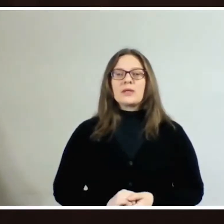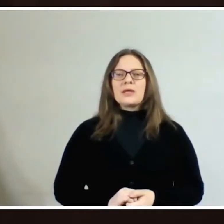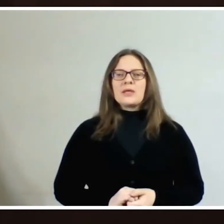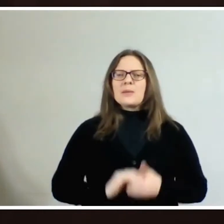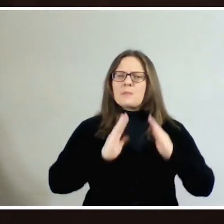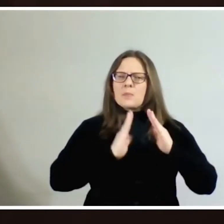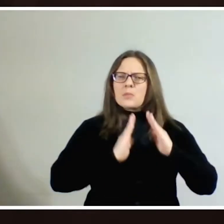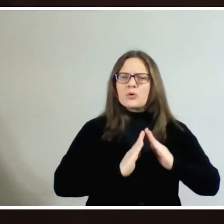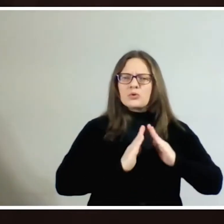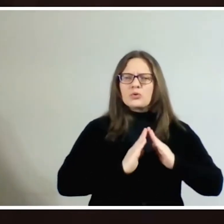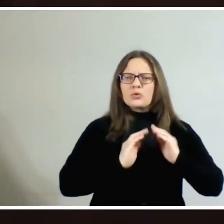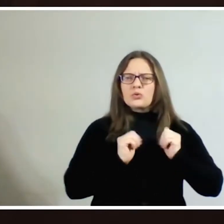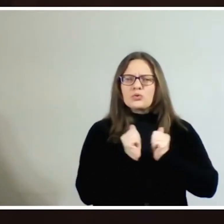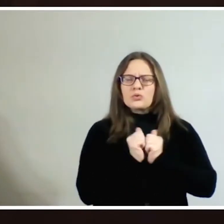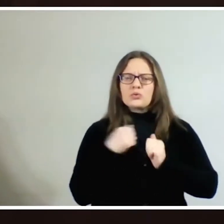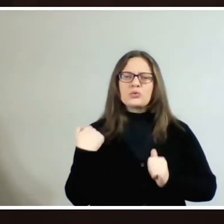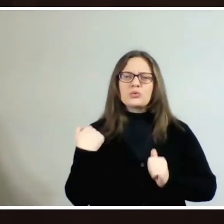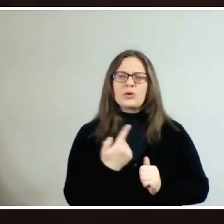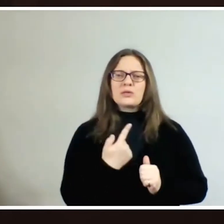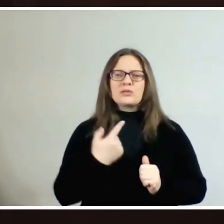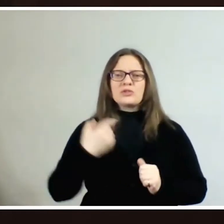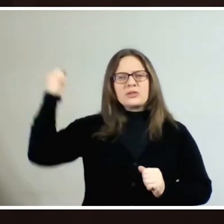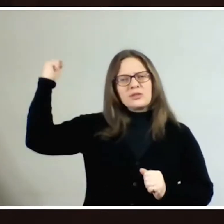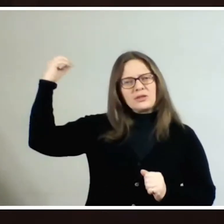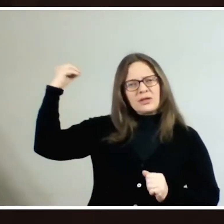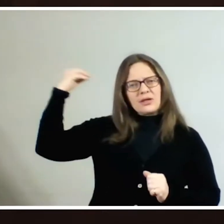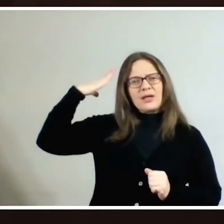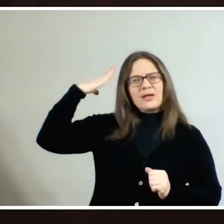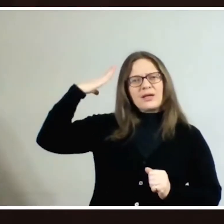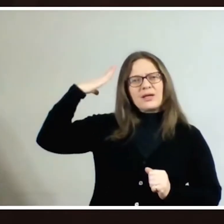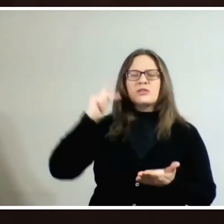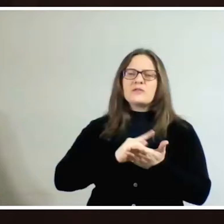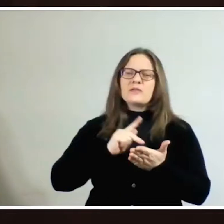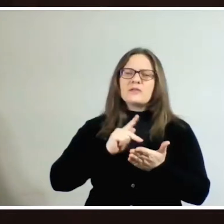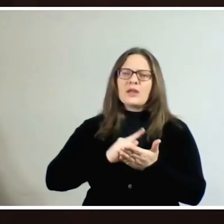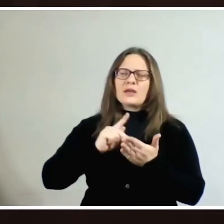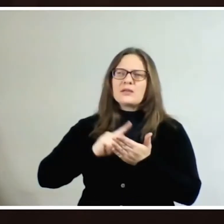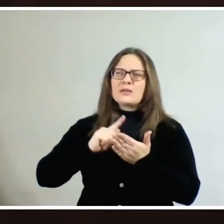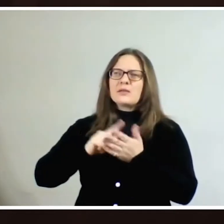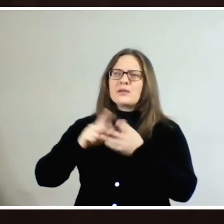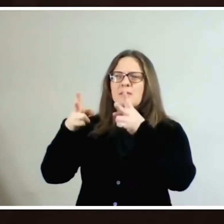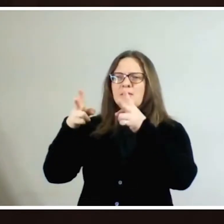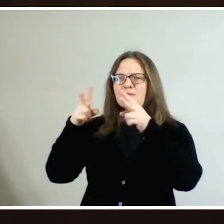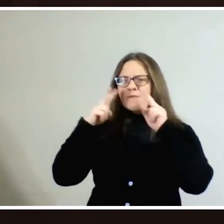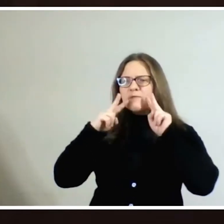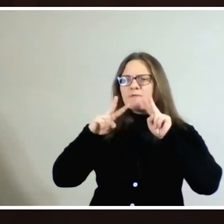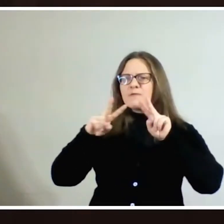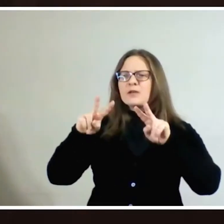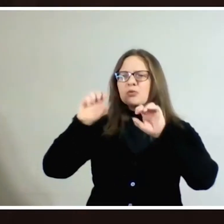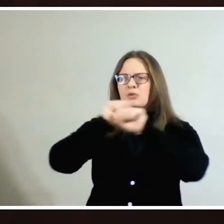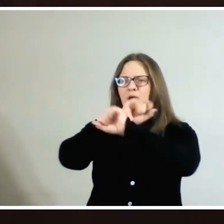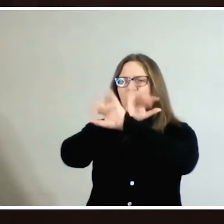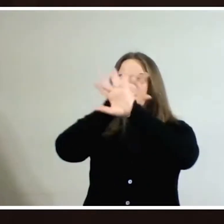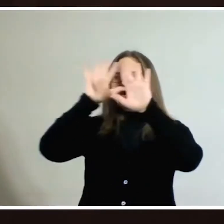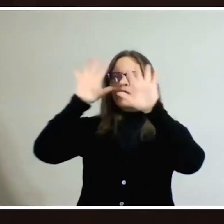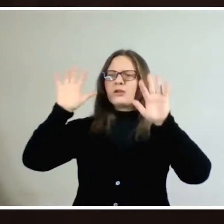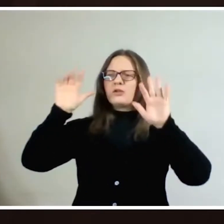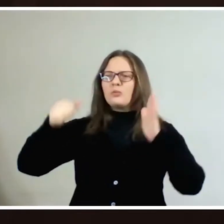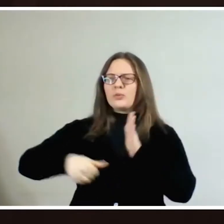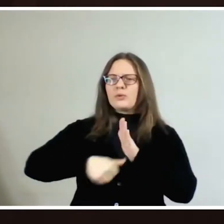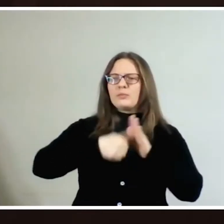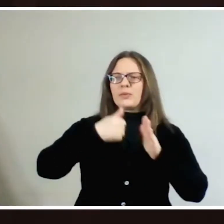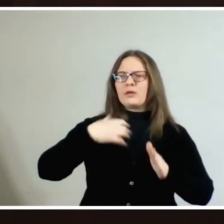de graça e de verdade, e vimos a sua glória, a glória como do unigênito do Pai.